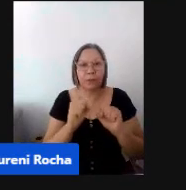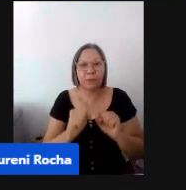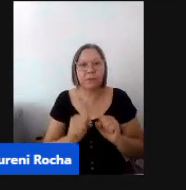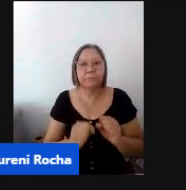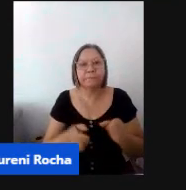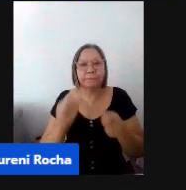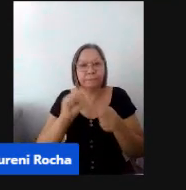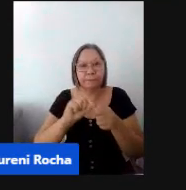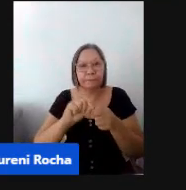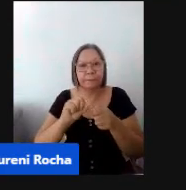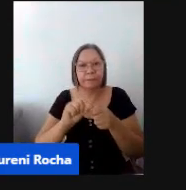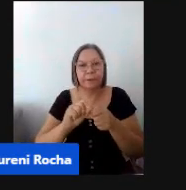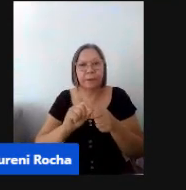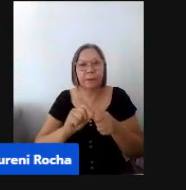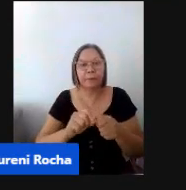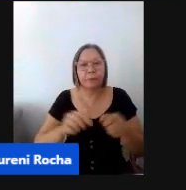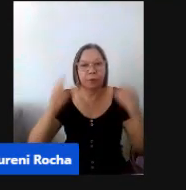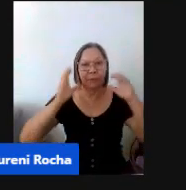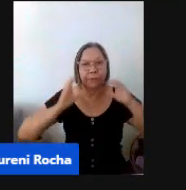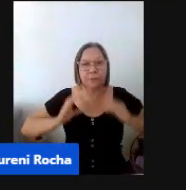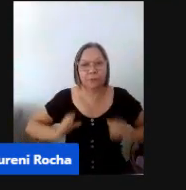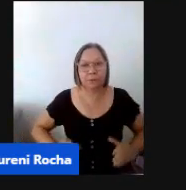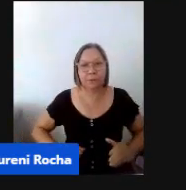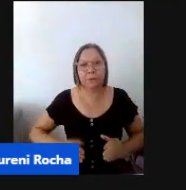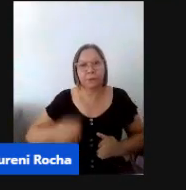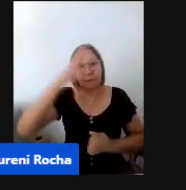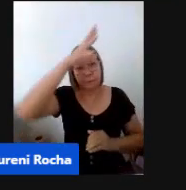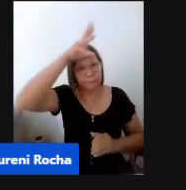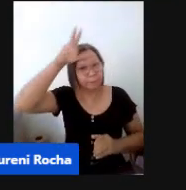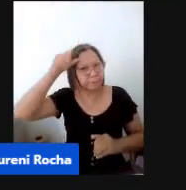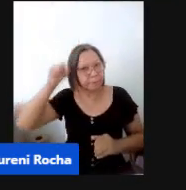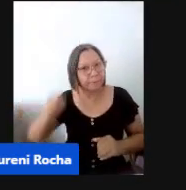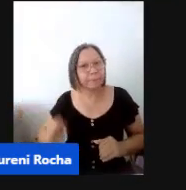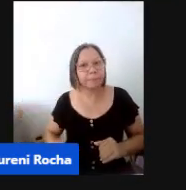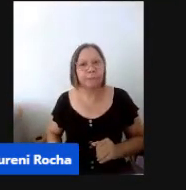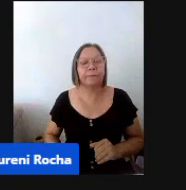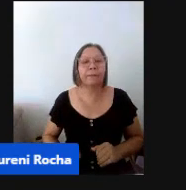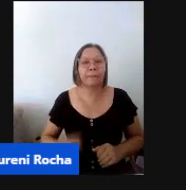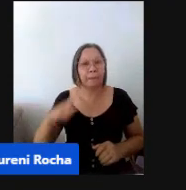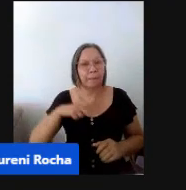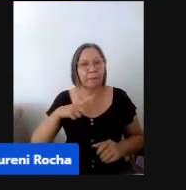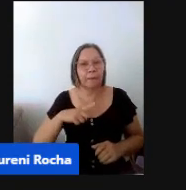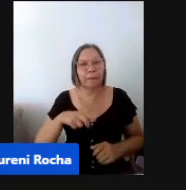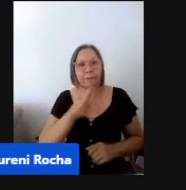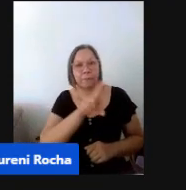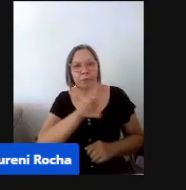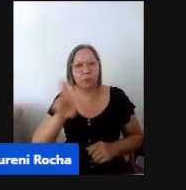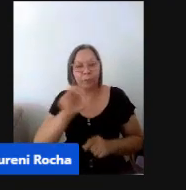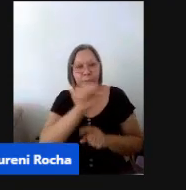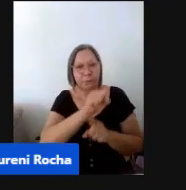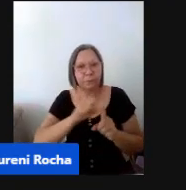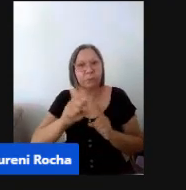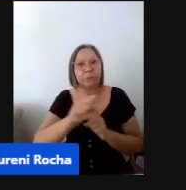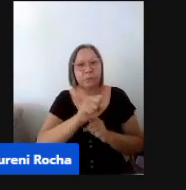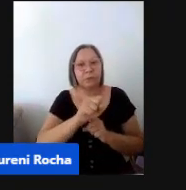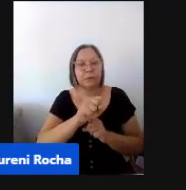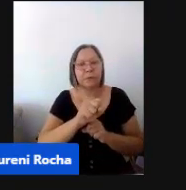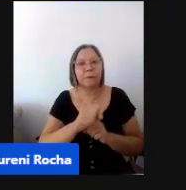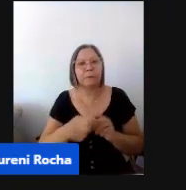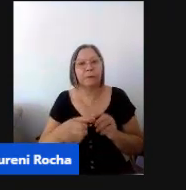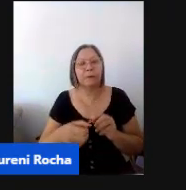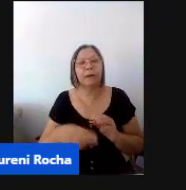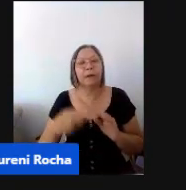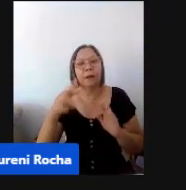trans sul-mato-grossense. Nós temos o nome social, a maior norma referente ao nome social na